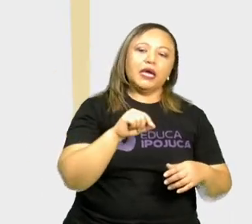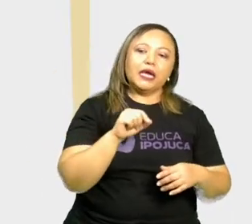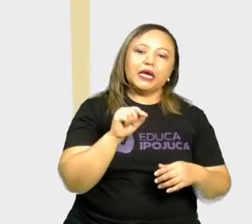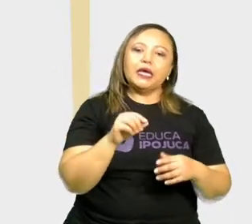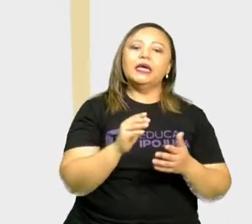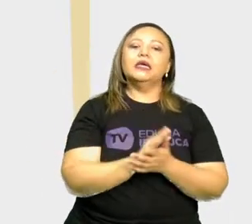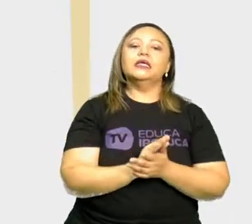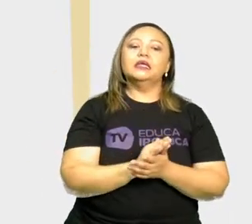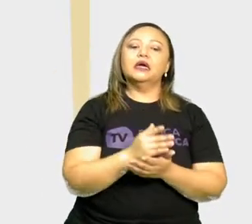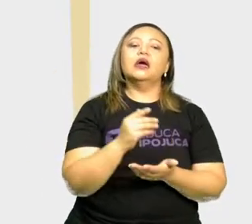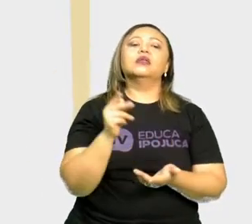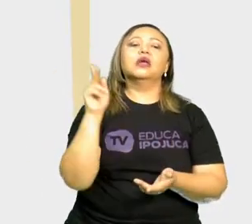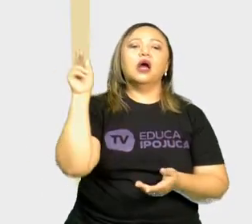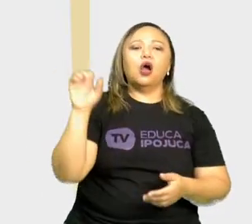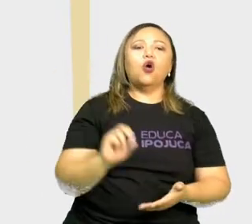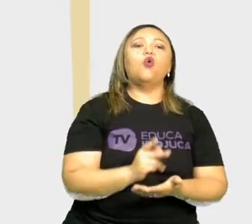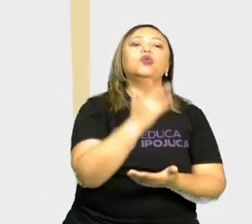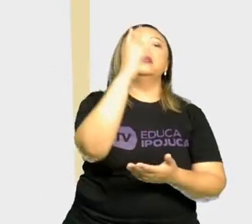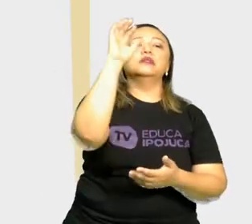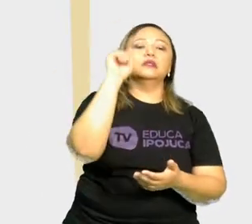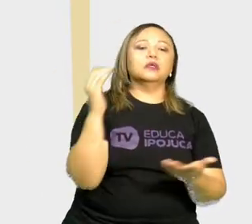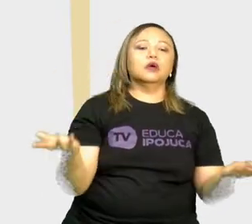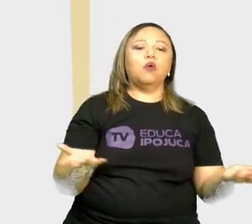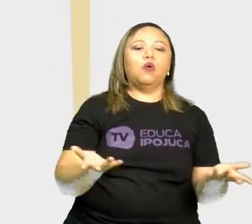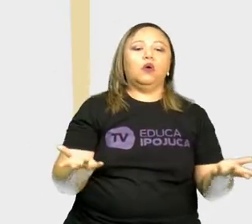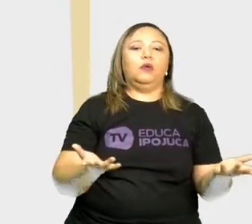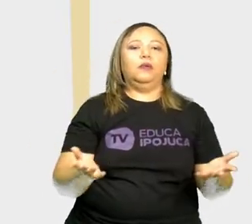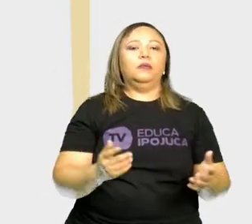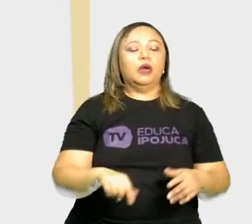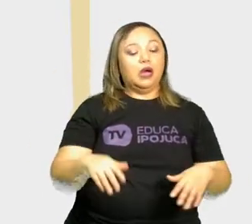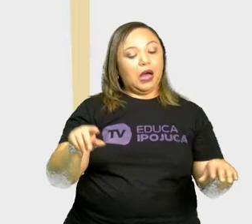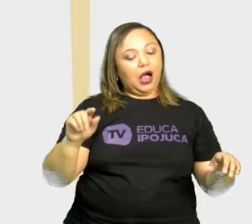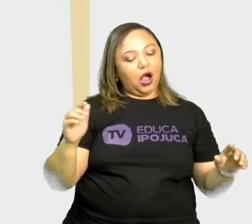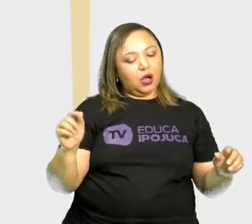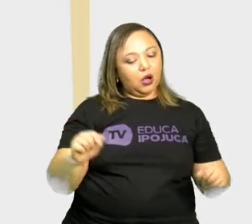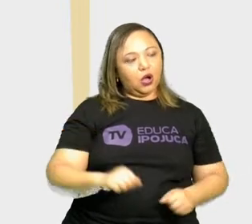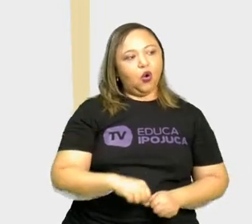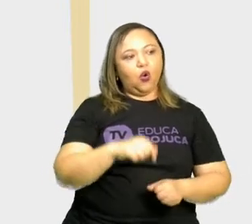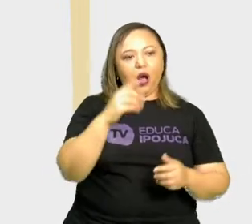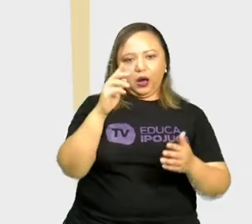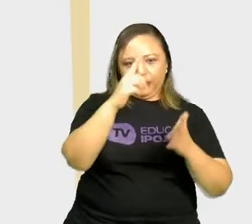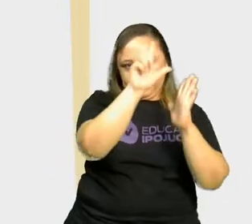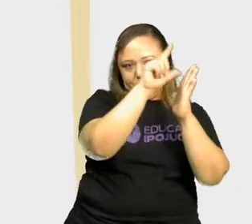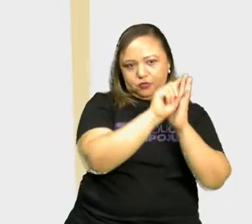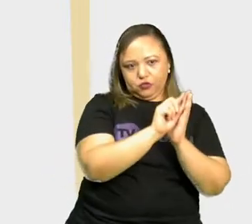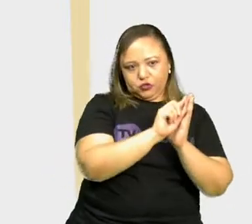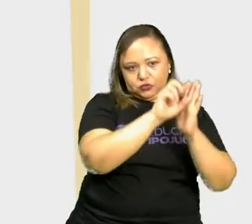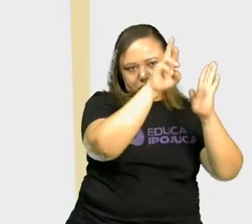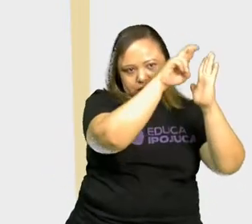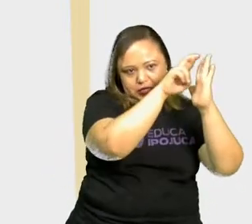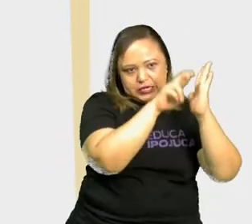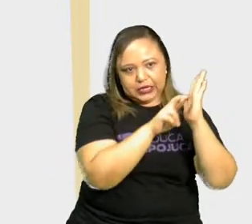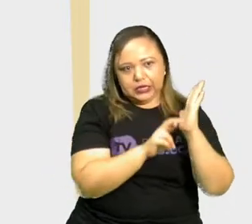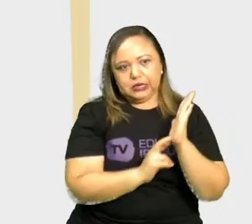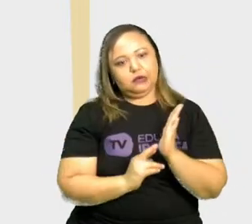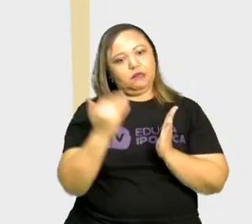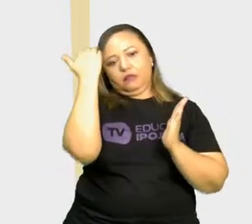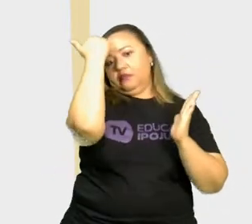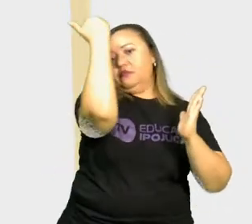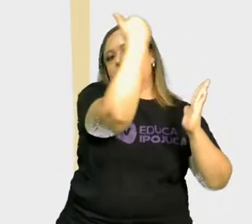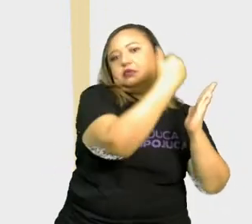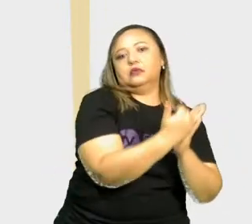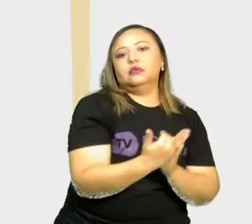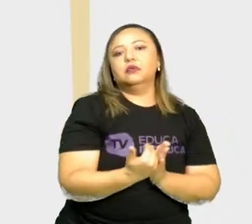mais ou menos assim. A partir de hoje, temos um desafio com algumas regras importantes a cumprir. O